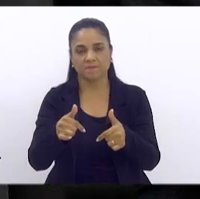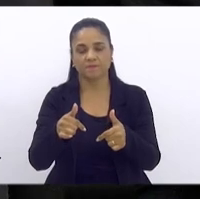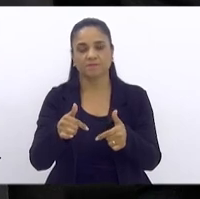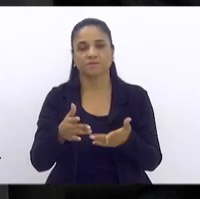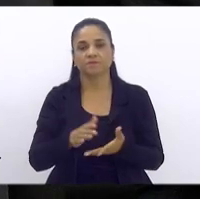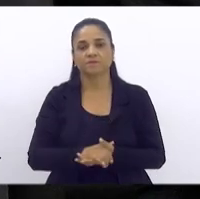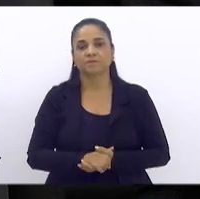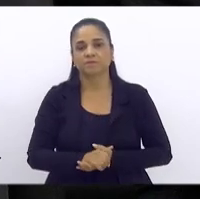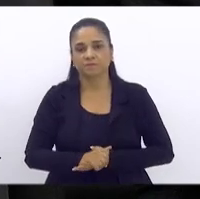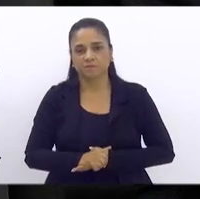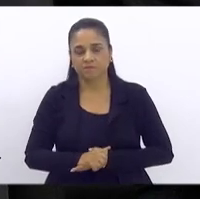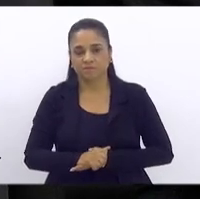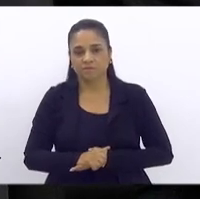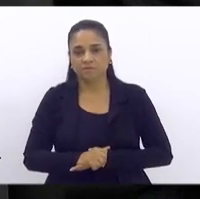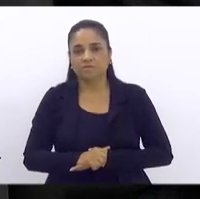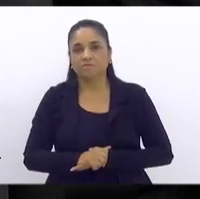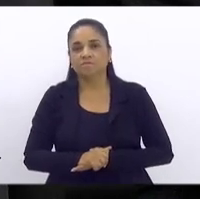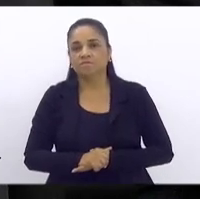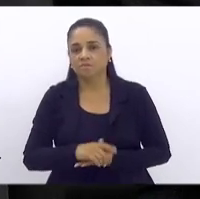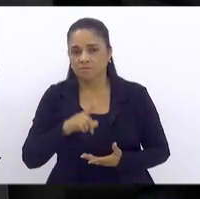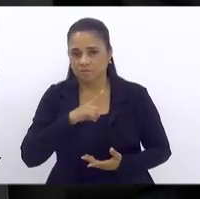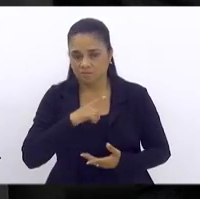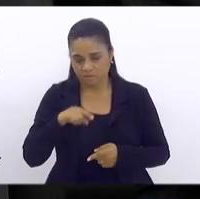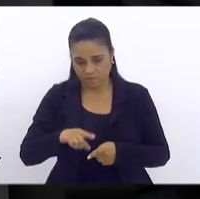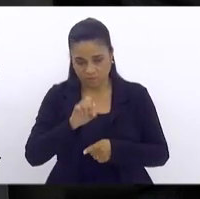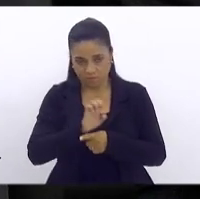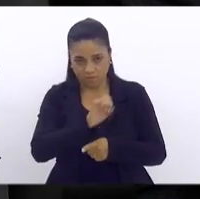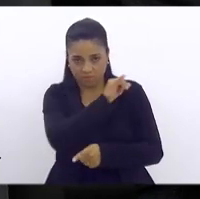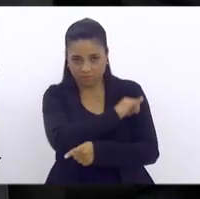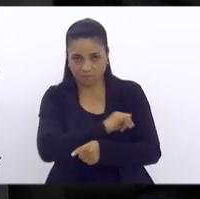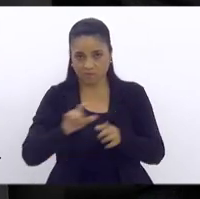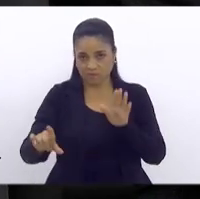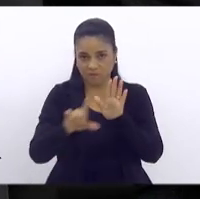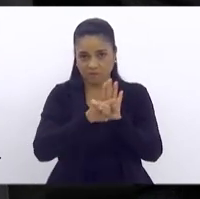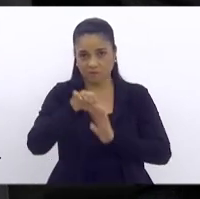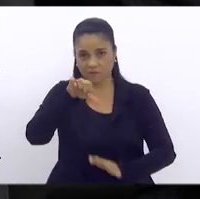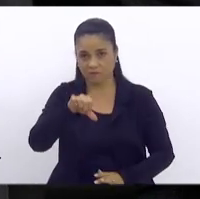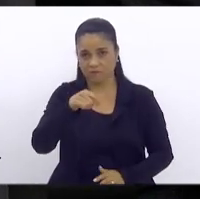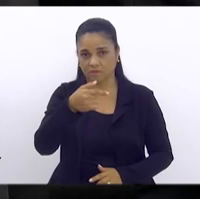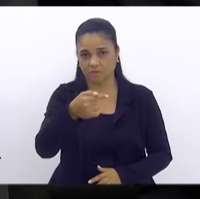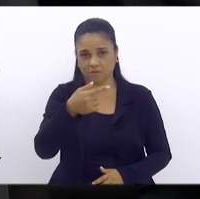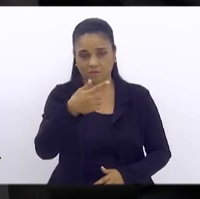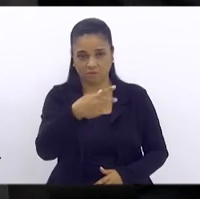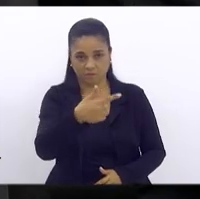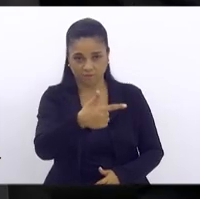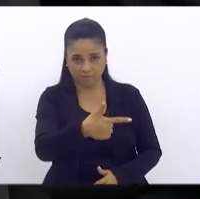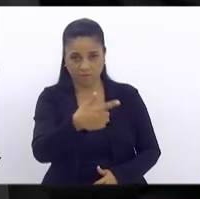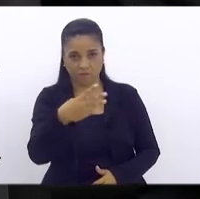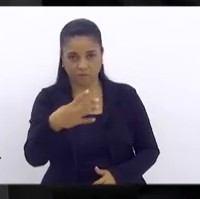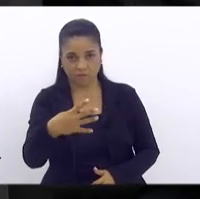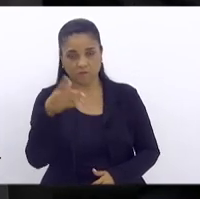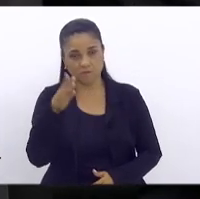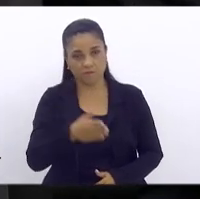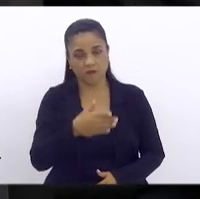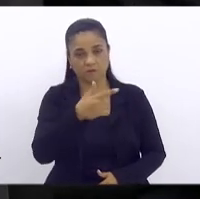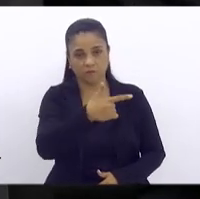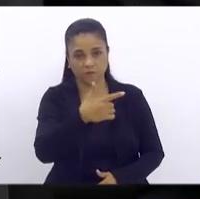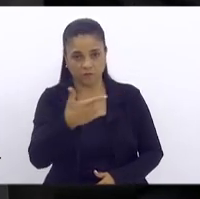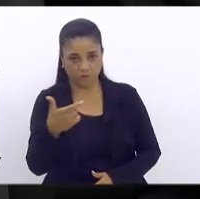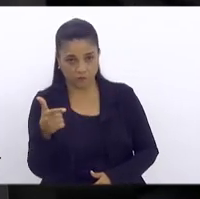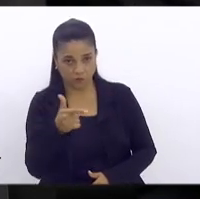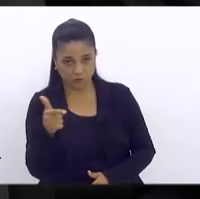desse ato, no caso. E a gente também teve aqui no estado do Rio uma lei, que é a Lei 9.724, de 2022.